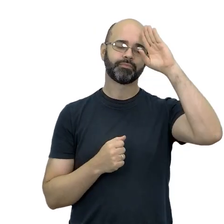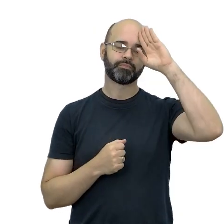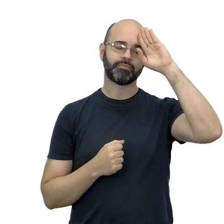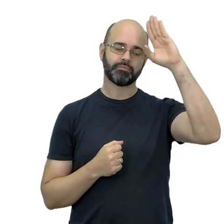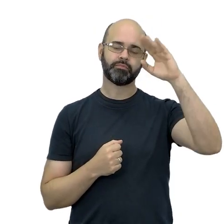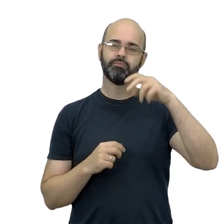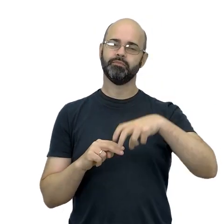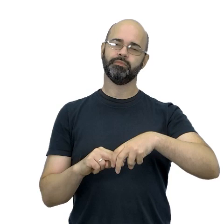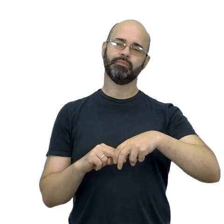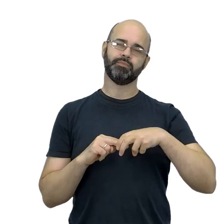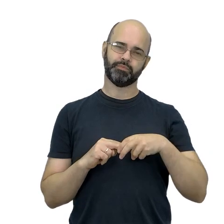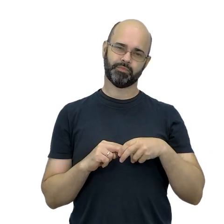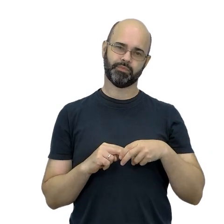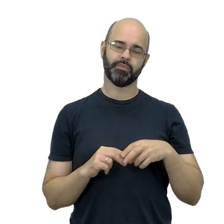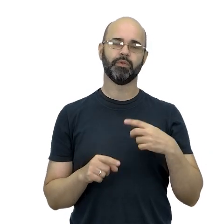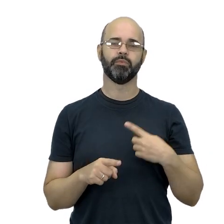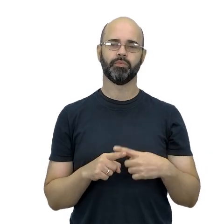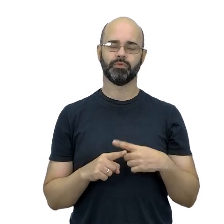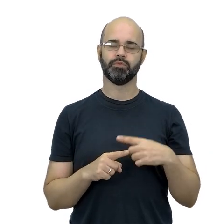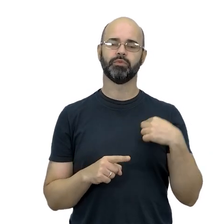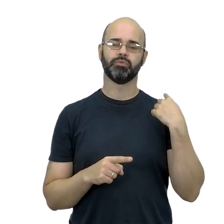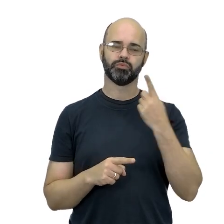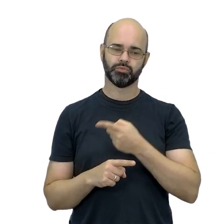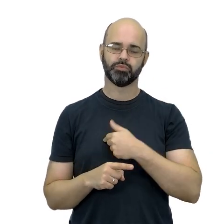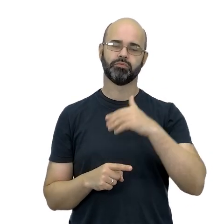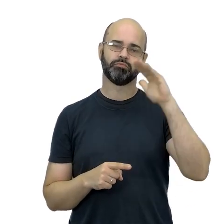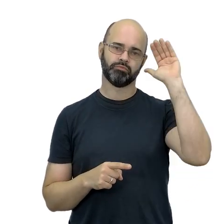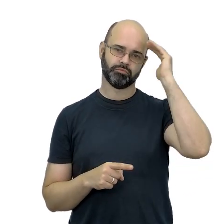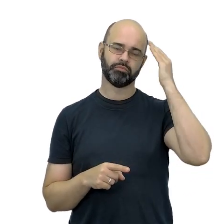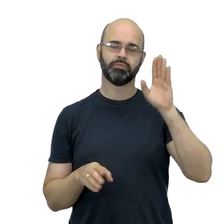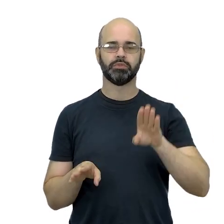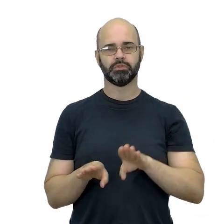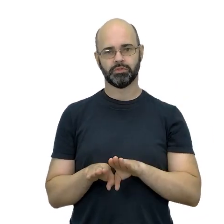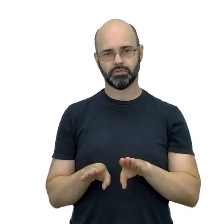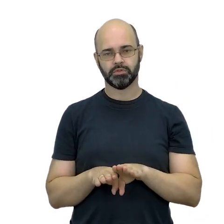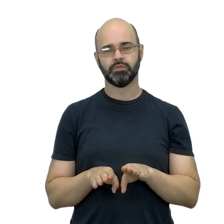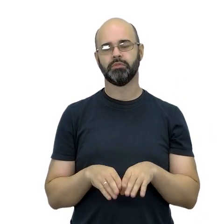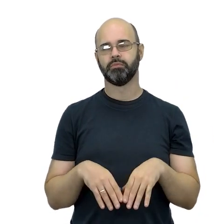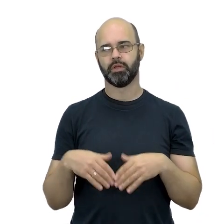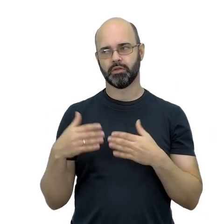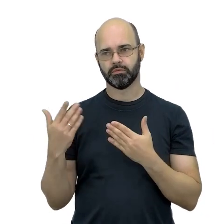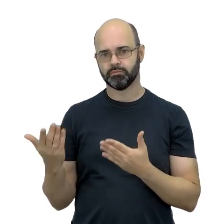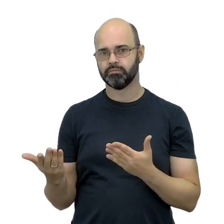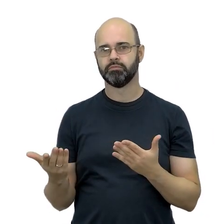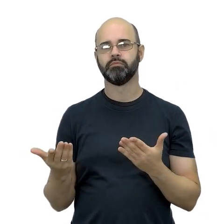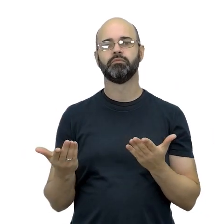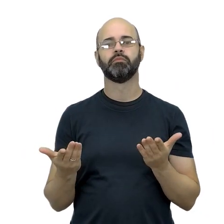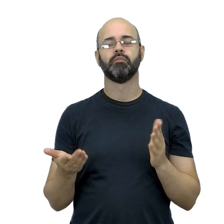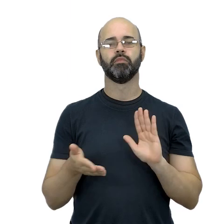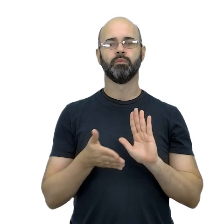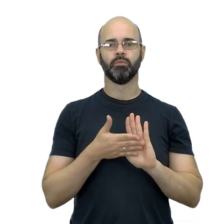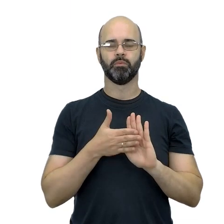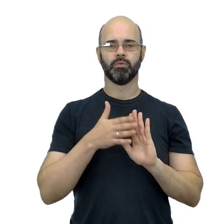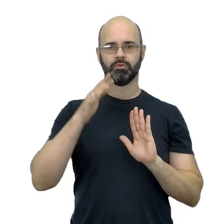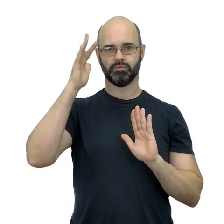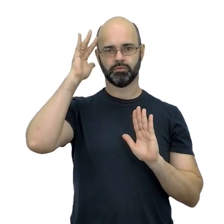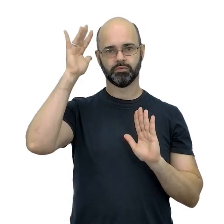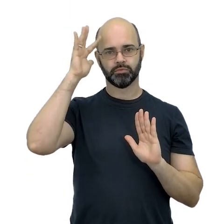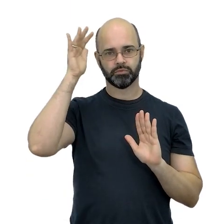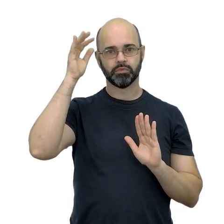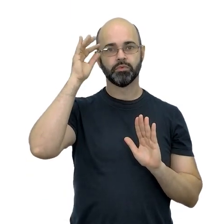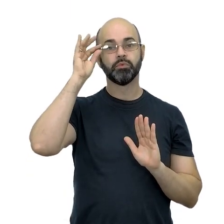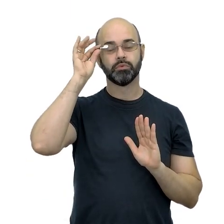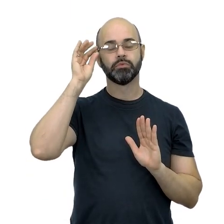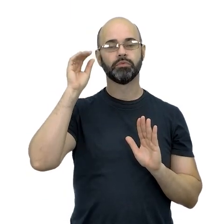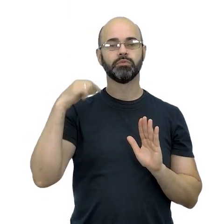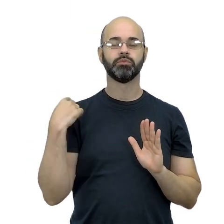por isso, porque entendemos, e também, assim como as propostas teóricas que